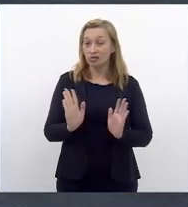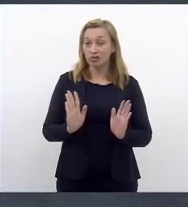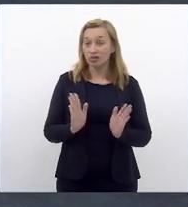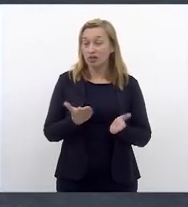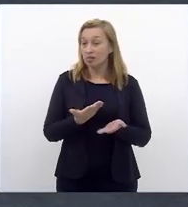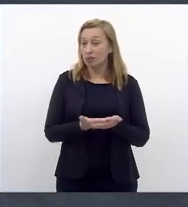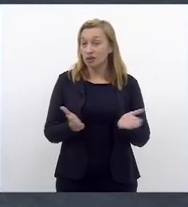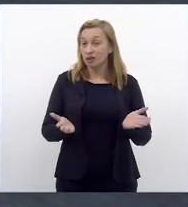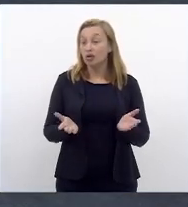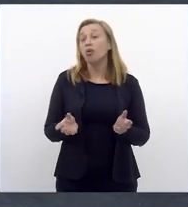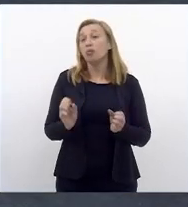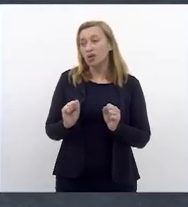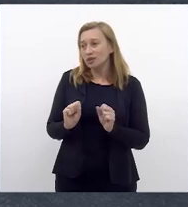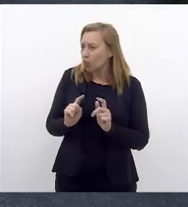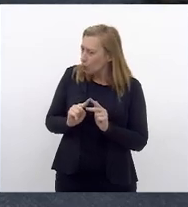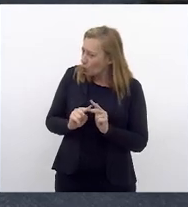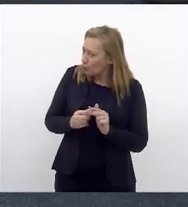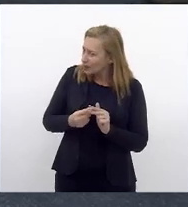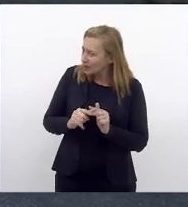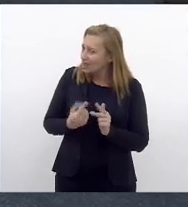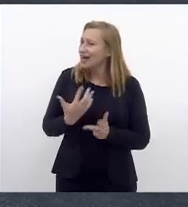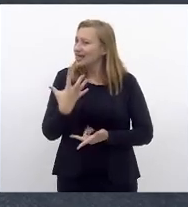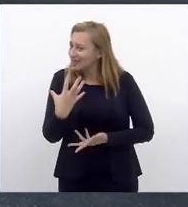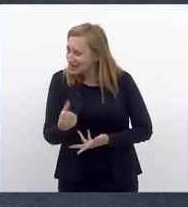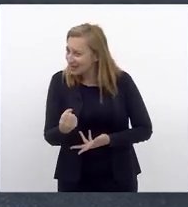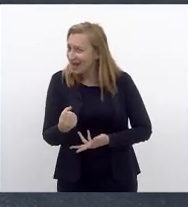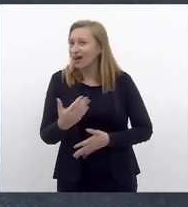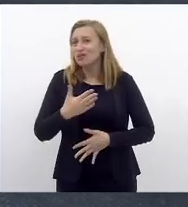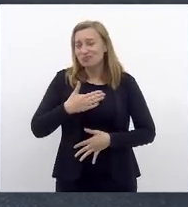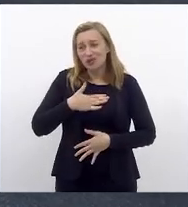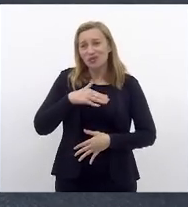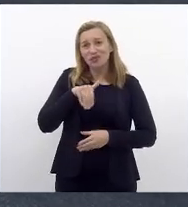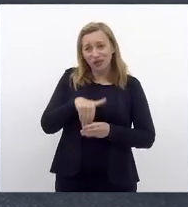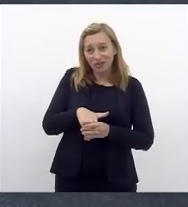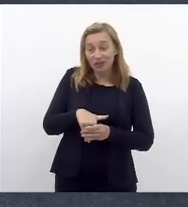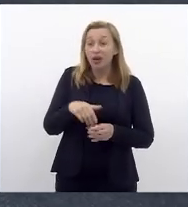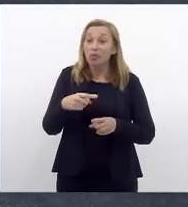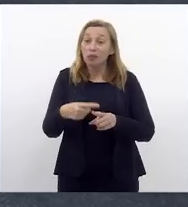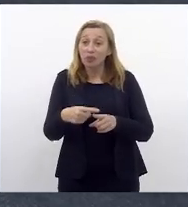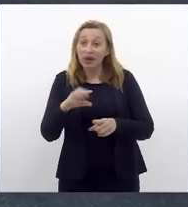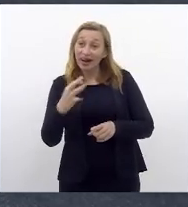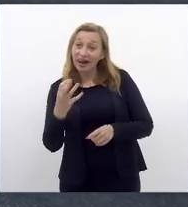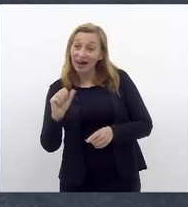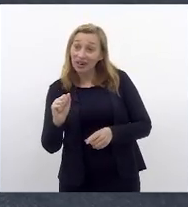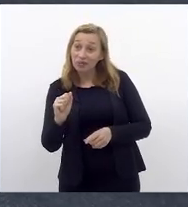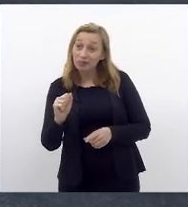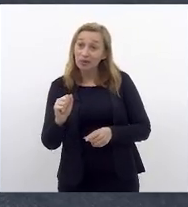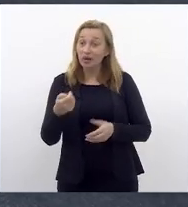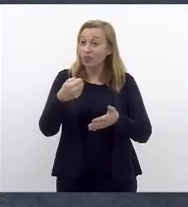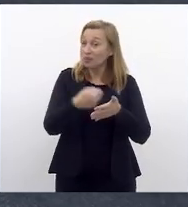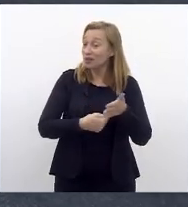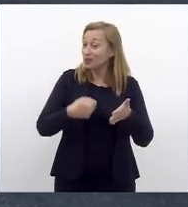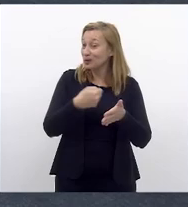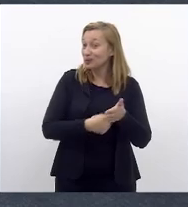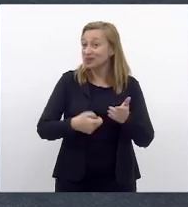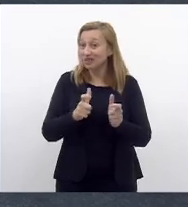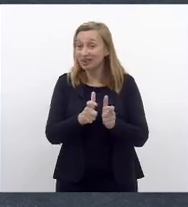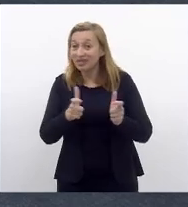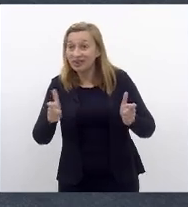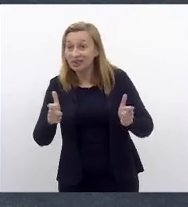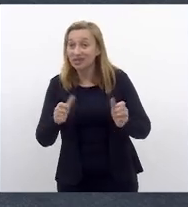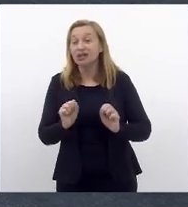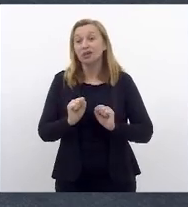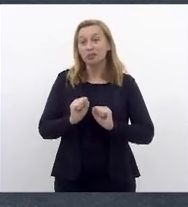Excelência pode dar um jeitinho de consignar, porque a campanha é uma luta grande. E o